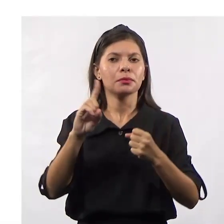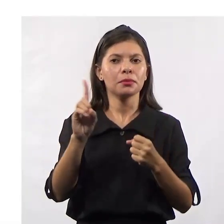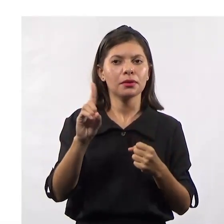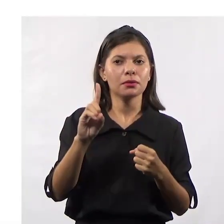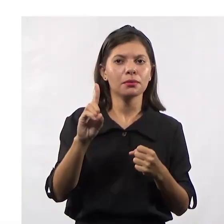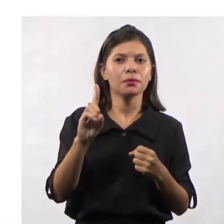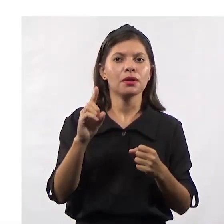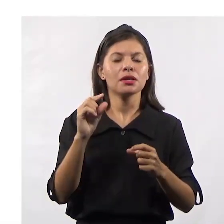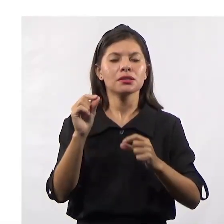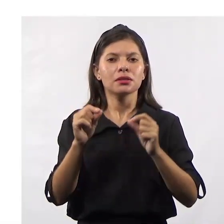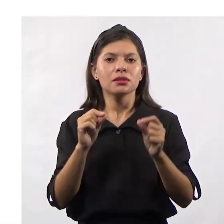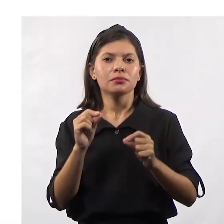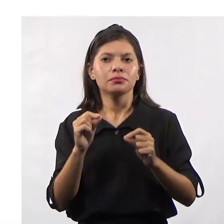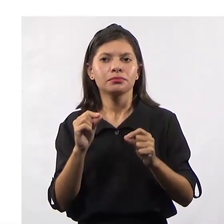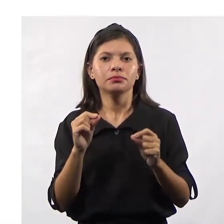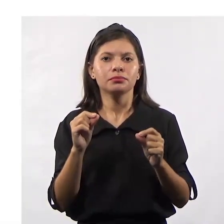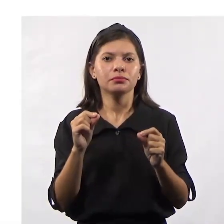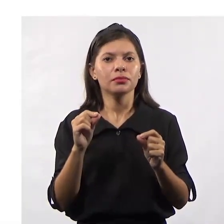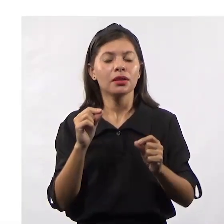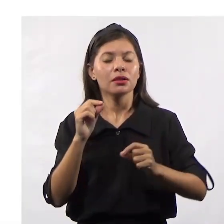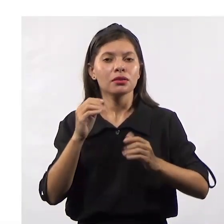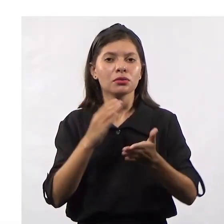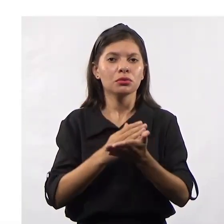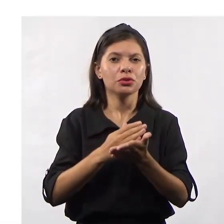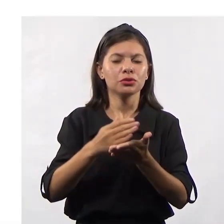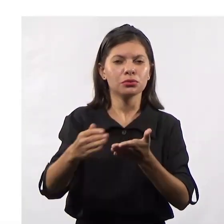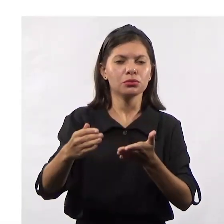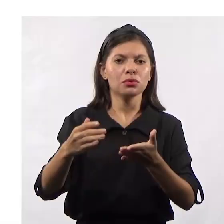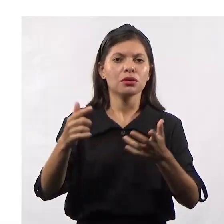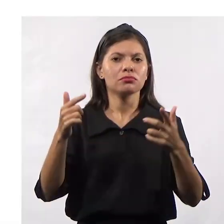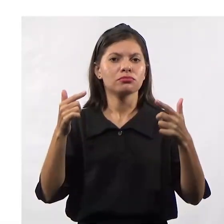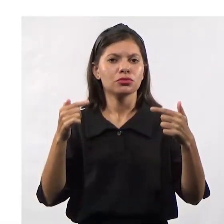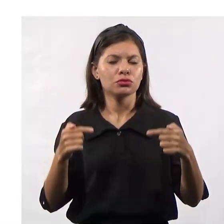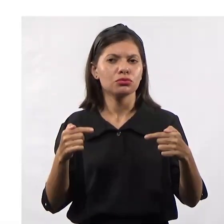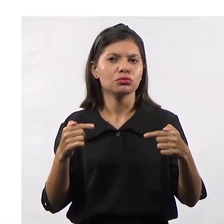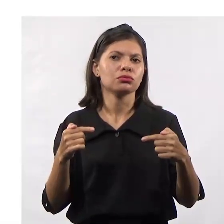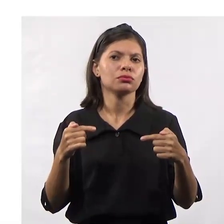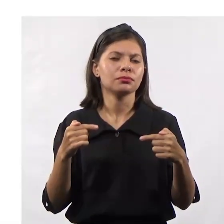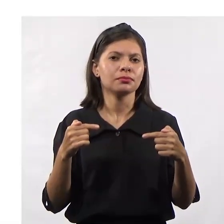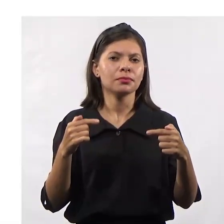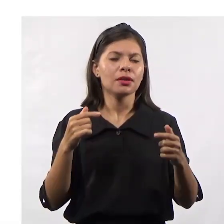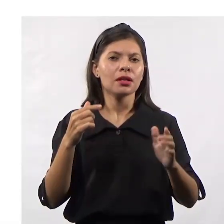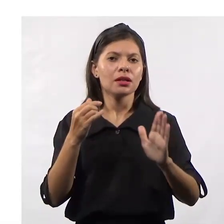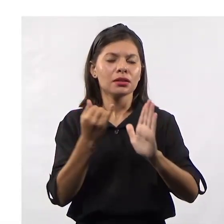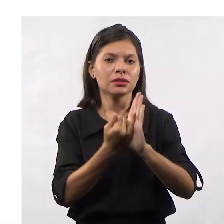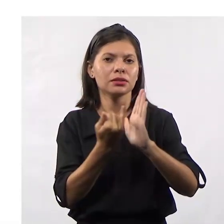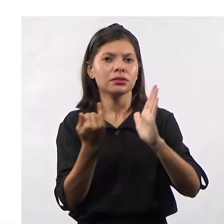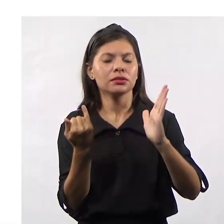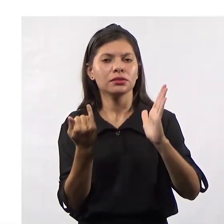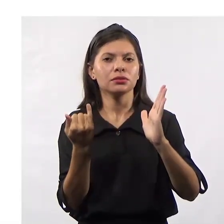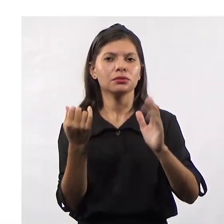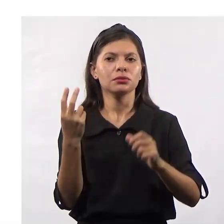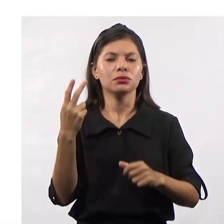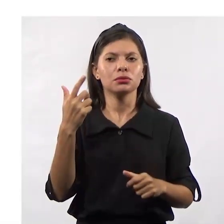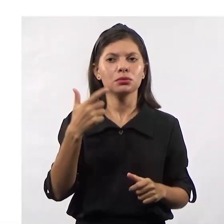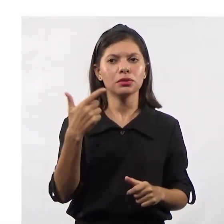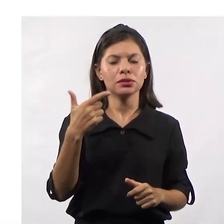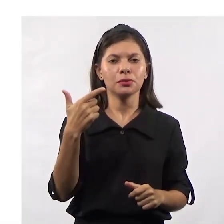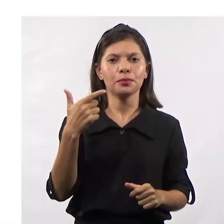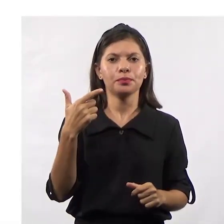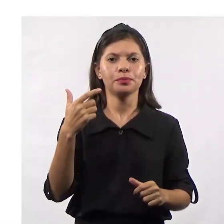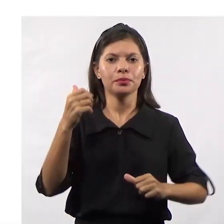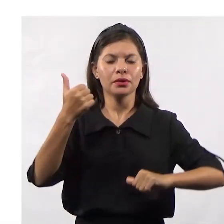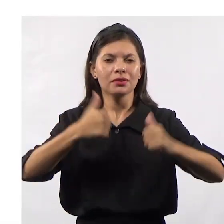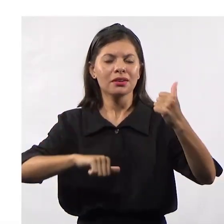final. Bom, ainda continua empatada, aí a gente vai para o inciso 2. E aí a gente vai observar